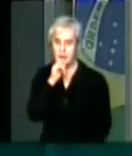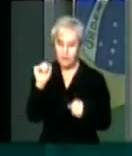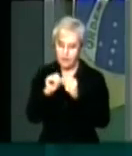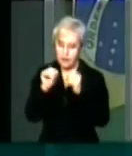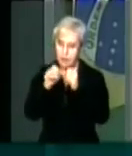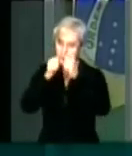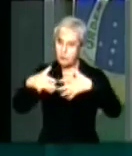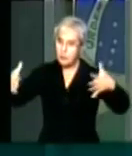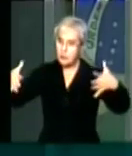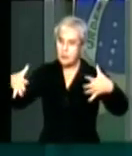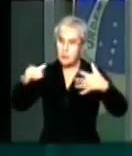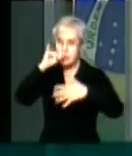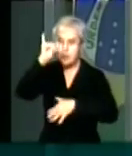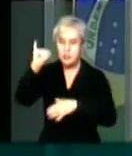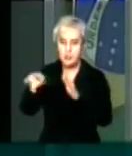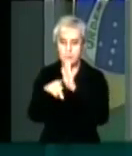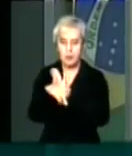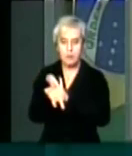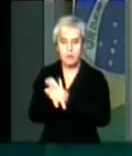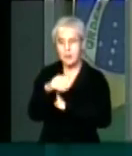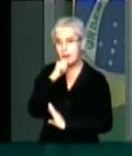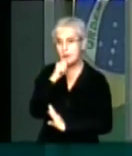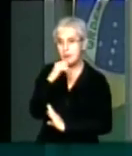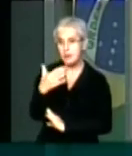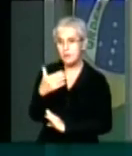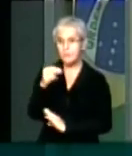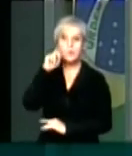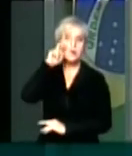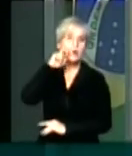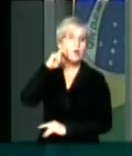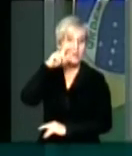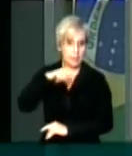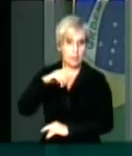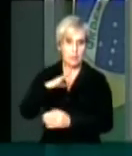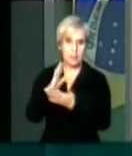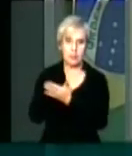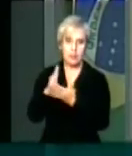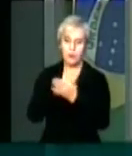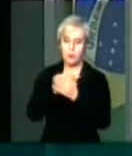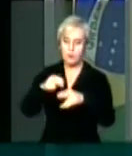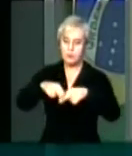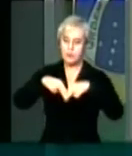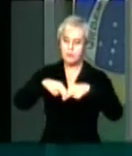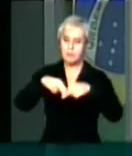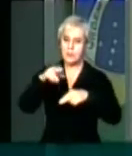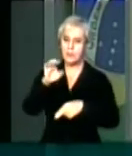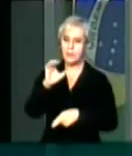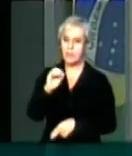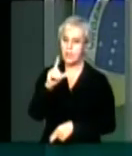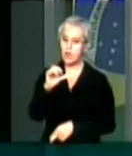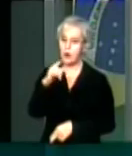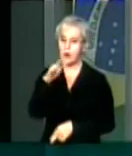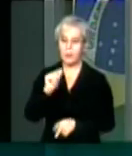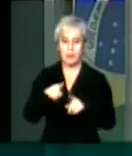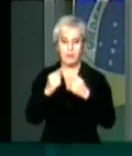gostaríamos. Outro erro da política do governo. No Rio Grande do Norte até existe algumas plantas de eólica, mas o leilão que o